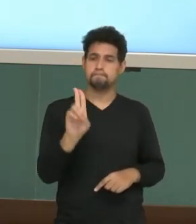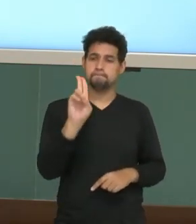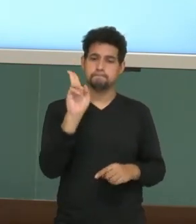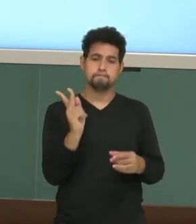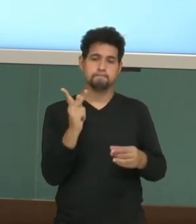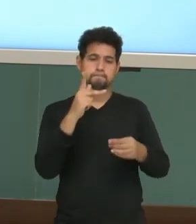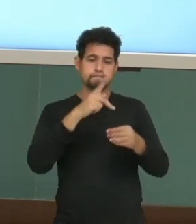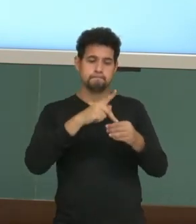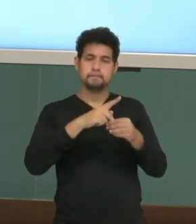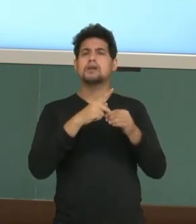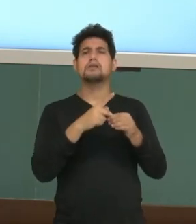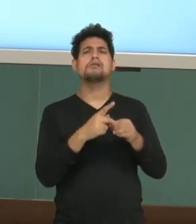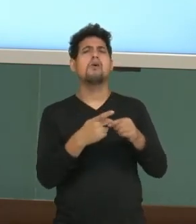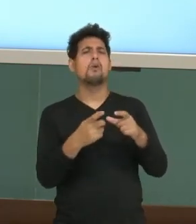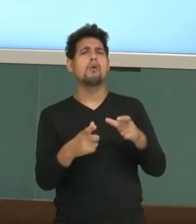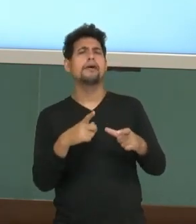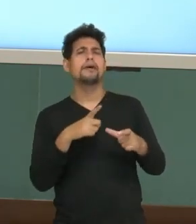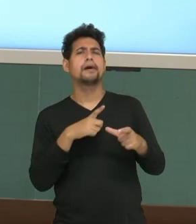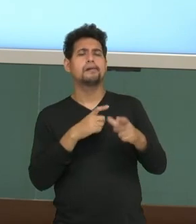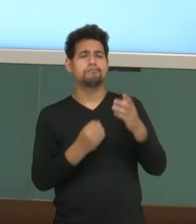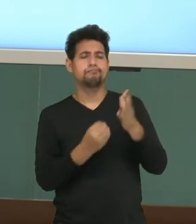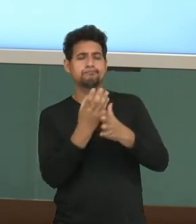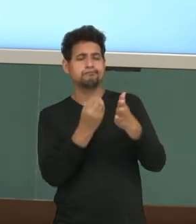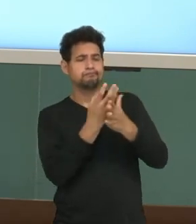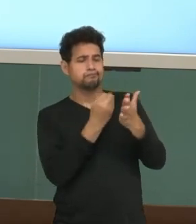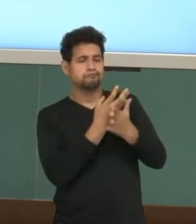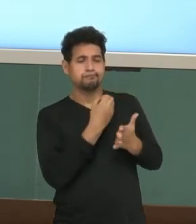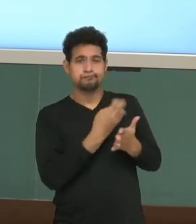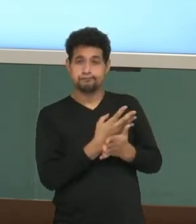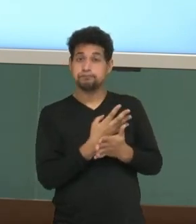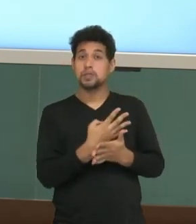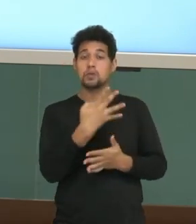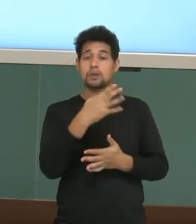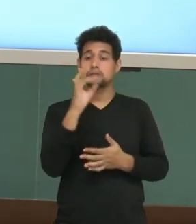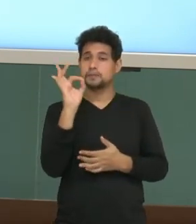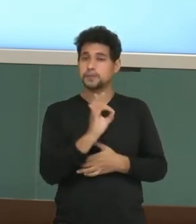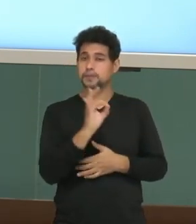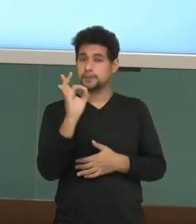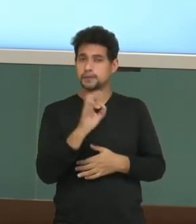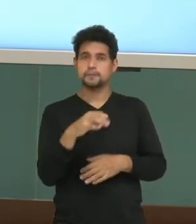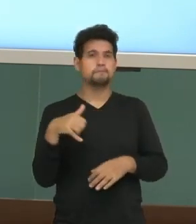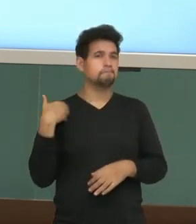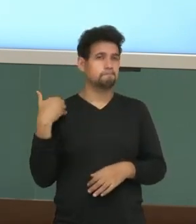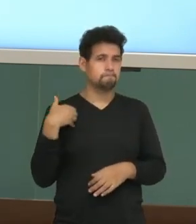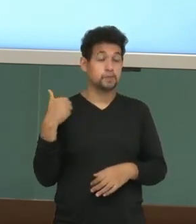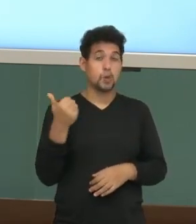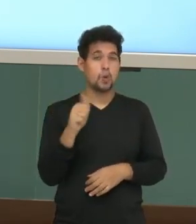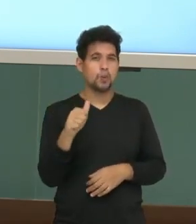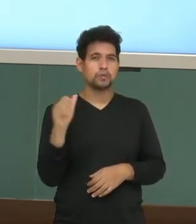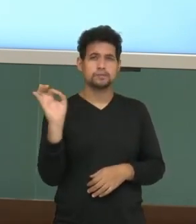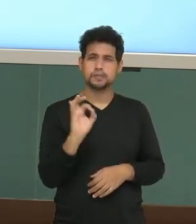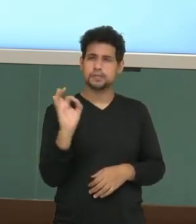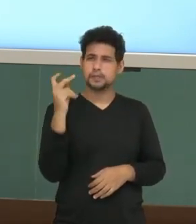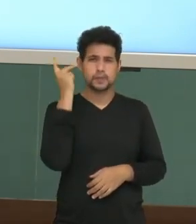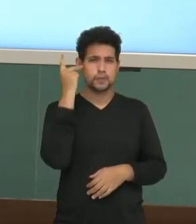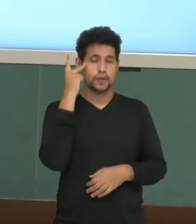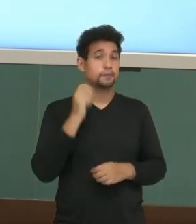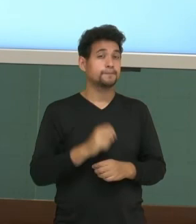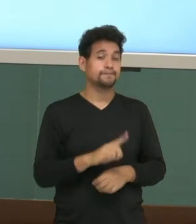aqui, da onde ele está sendo produzido, 74% sendo no Rio de Janeiro, 11% em São